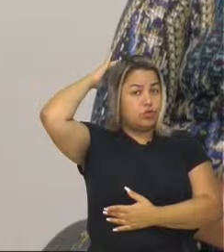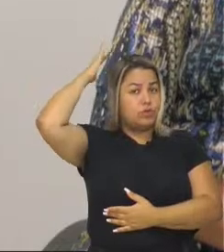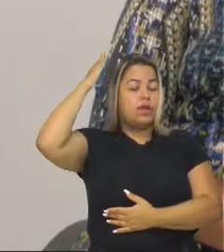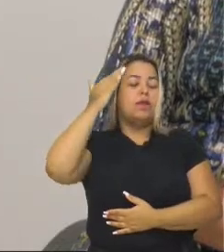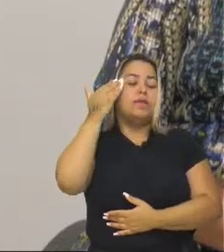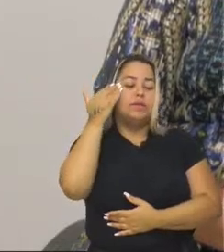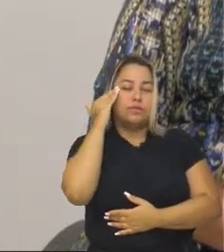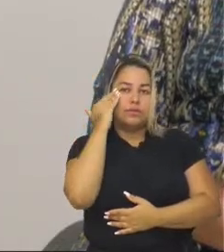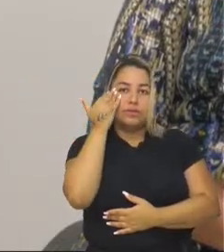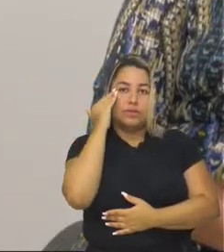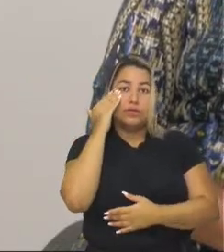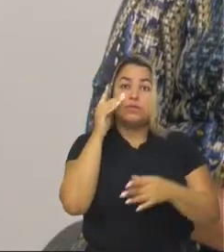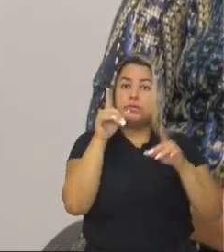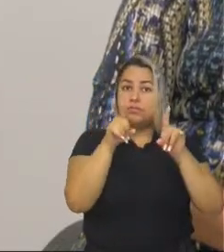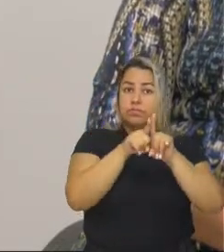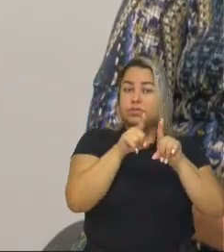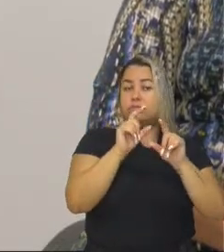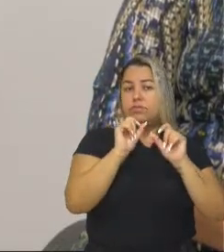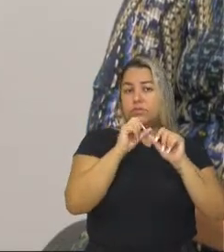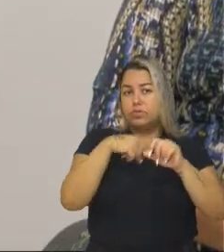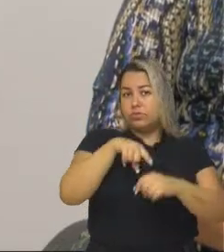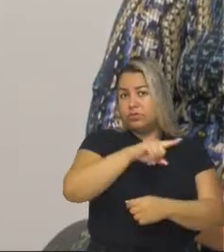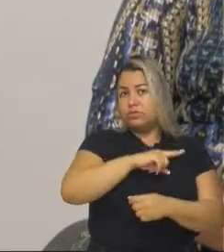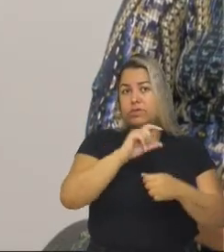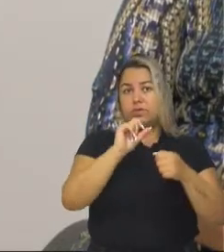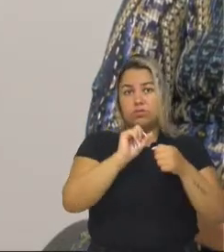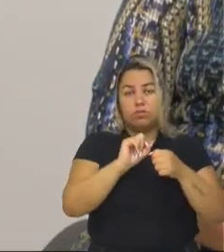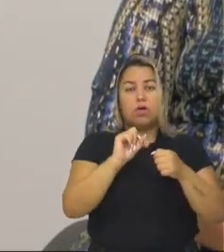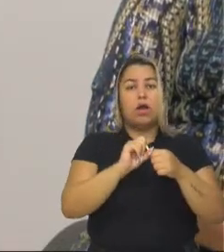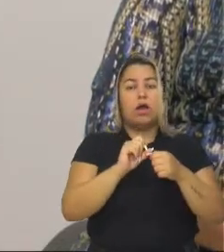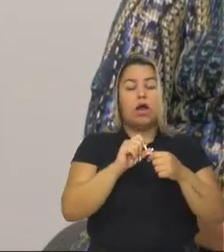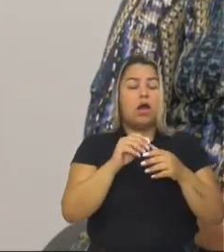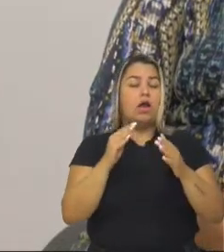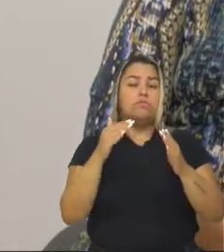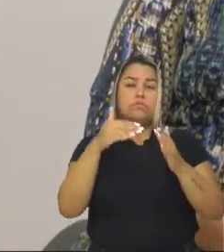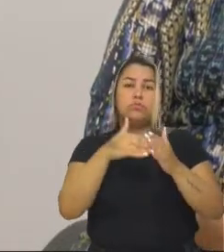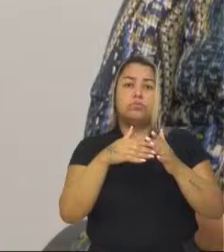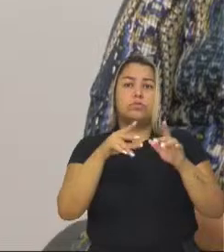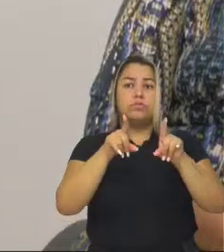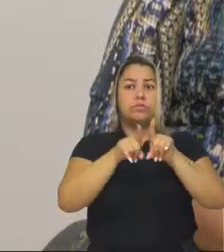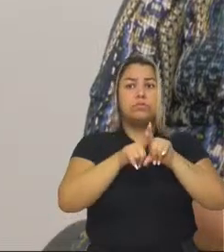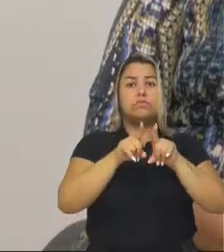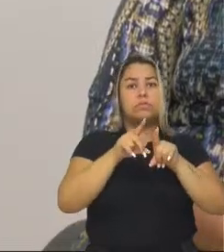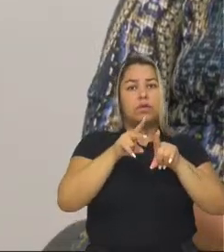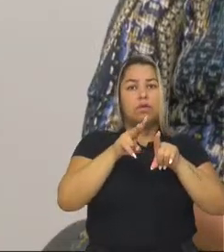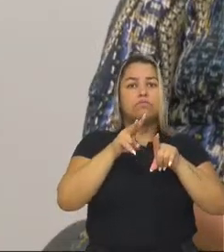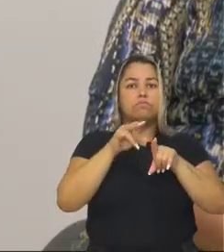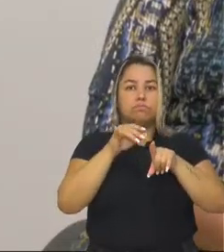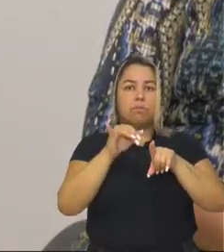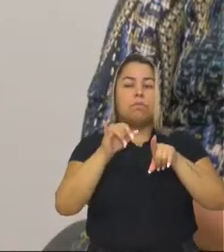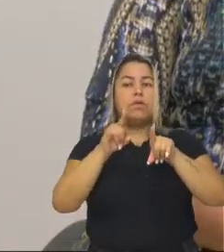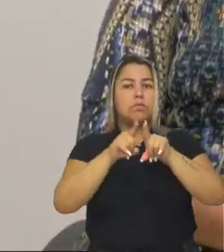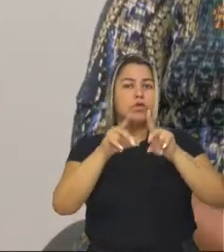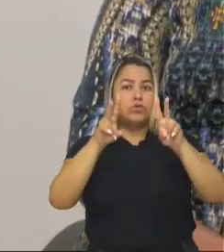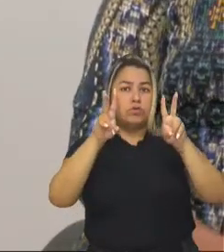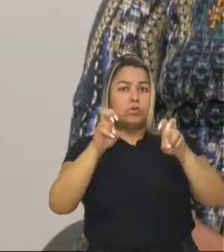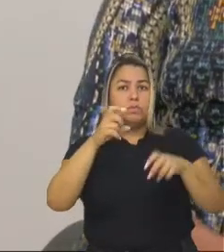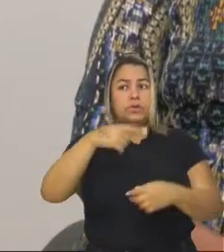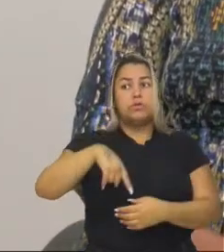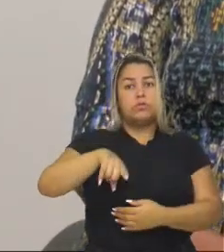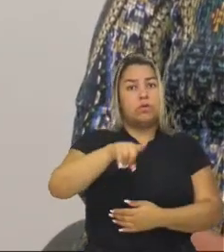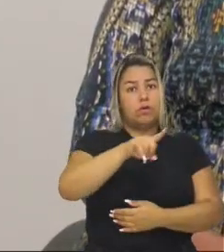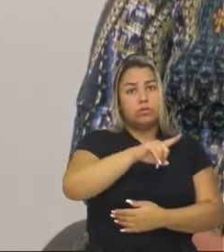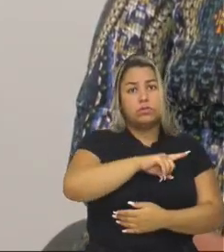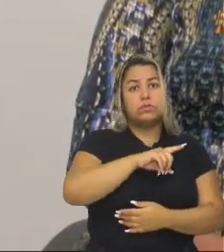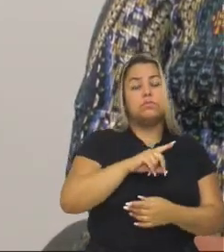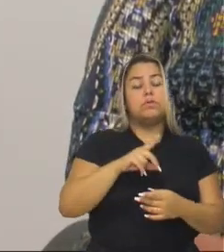que esse cerco que a gente sempre produz, até onde cabe o nós, também coube nós. Então, também é sobre nós, também fomos nós, porque a gestão